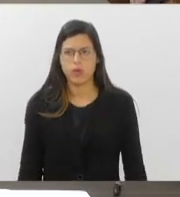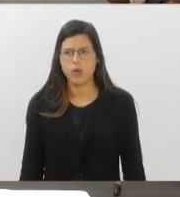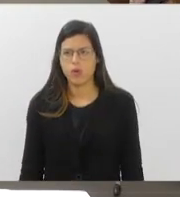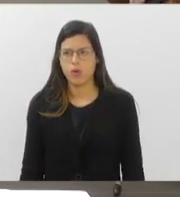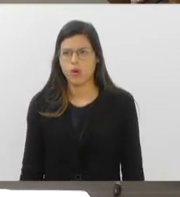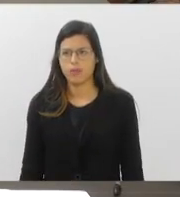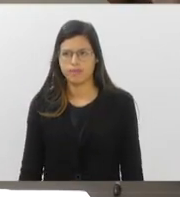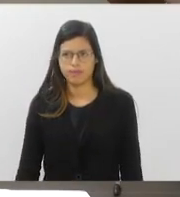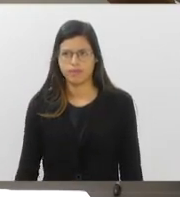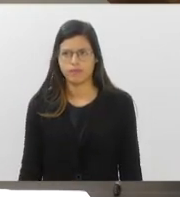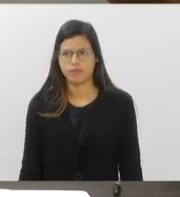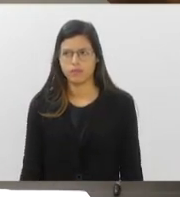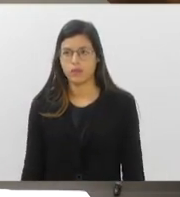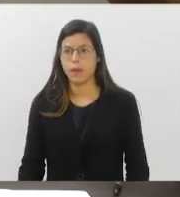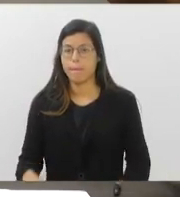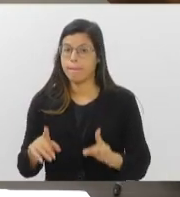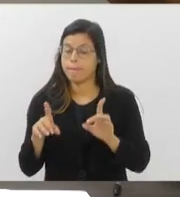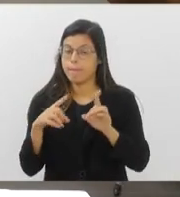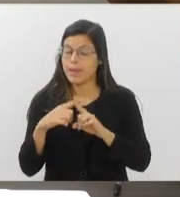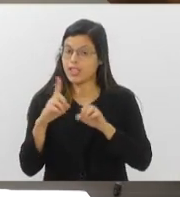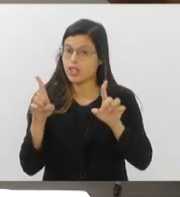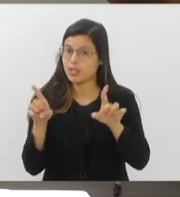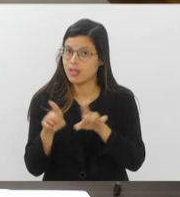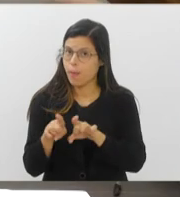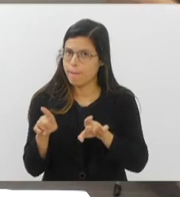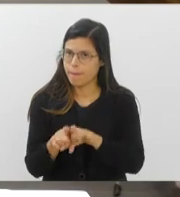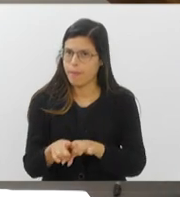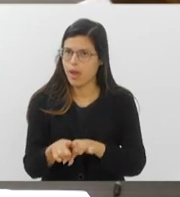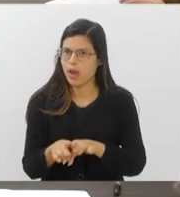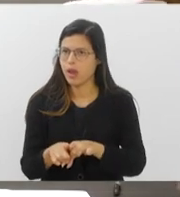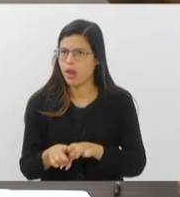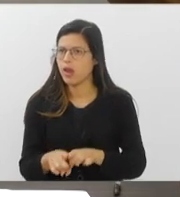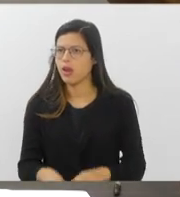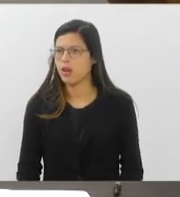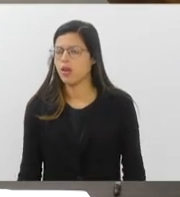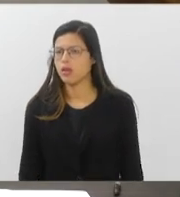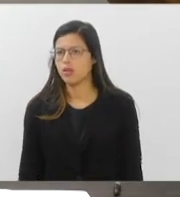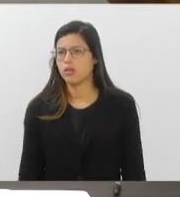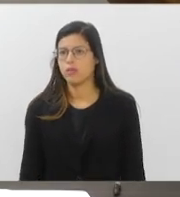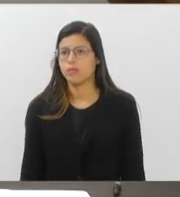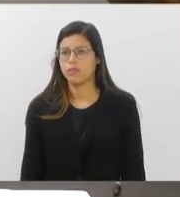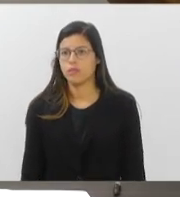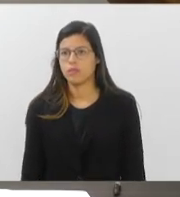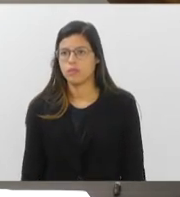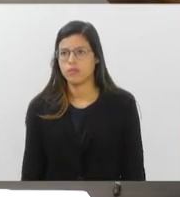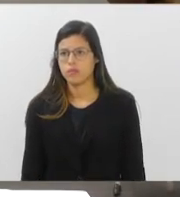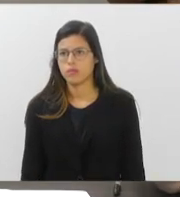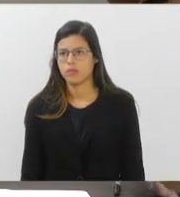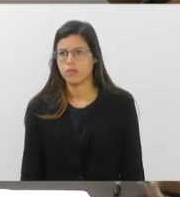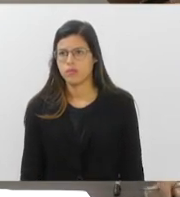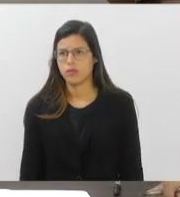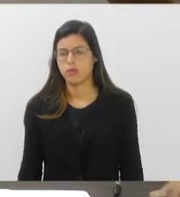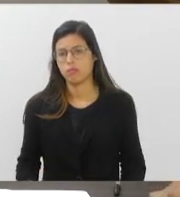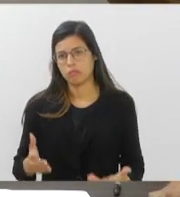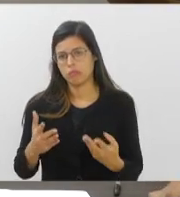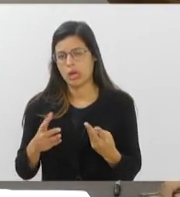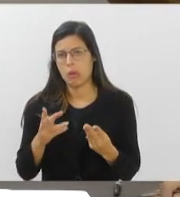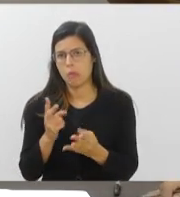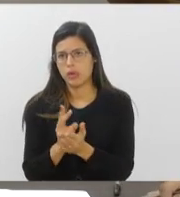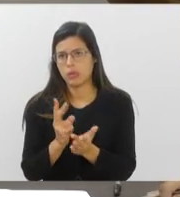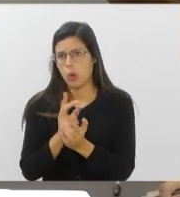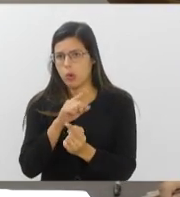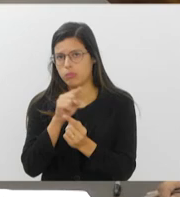Instituições de menores. Mas também, também. Mas era esse exercício de preservar a iniciativa original do projeto. Não, mas o